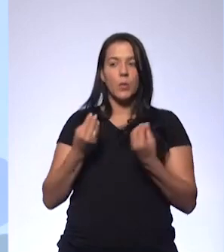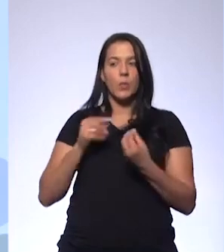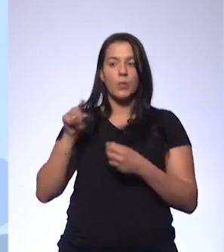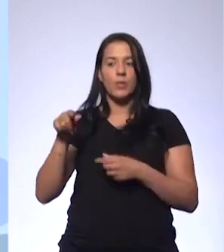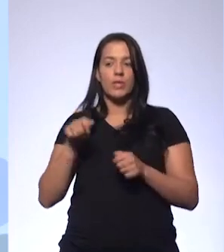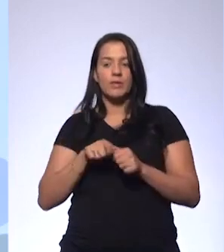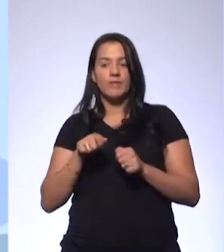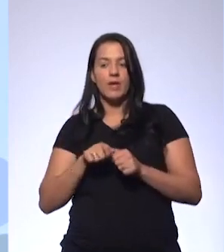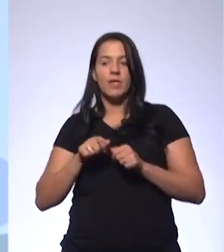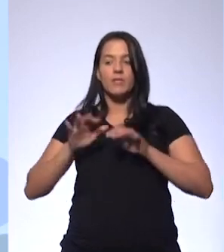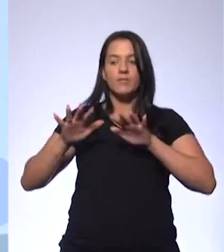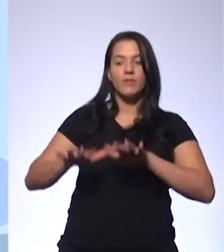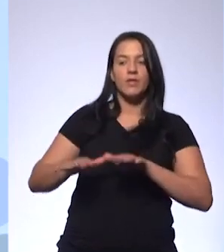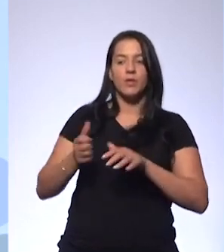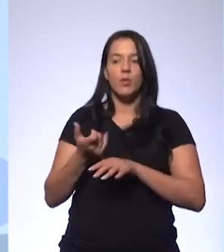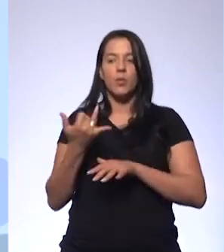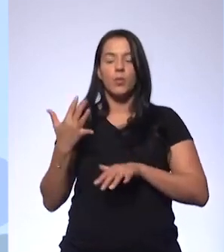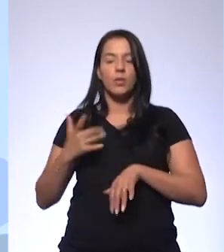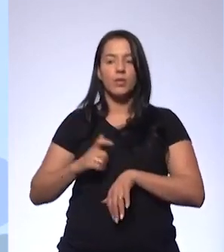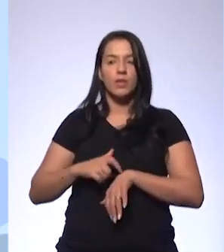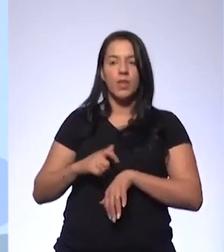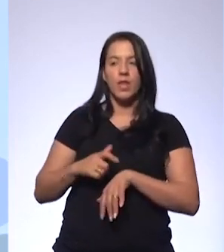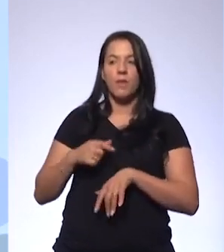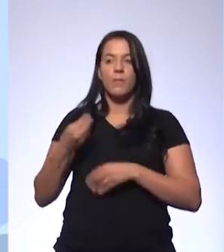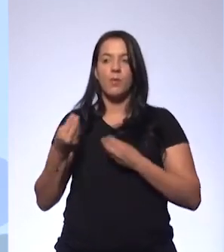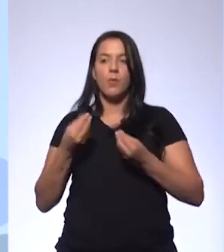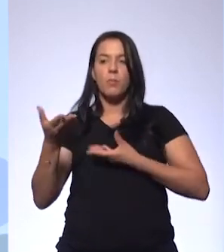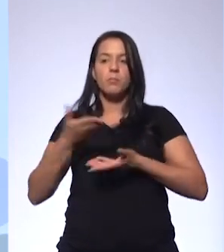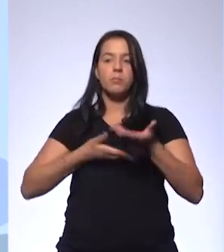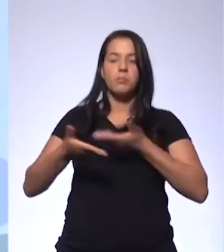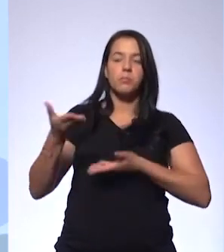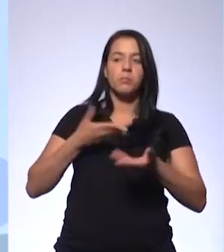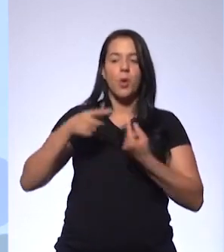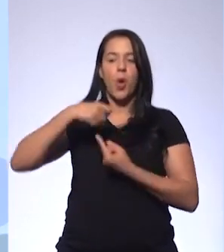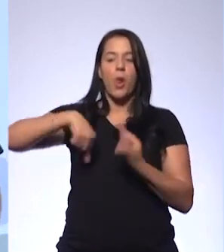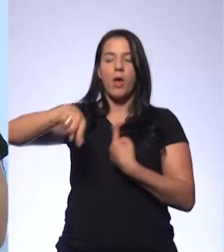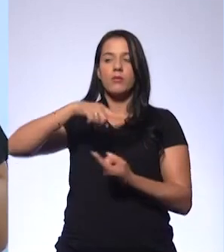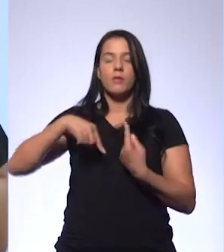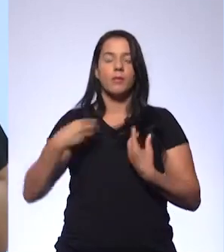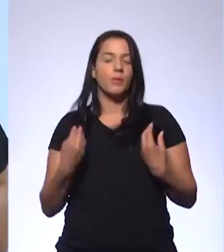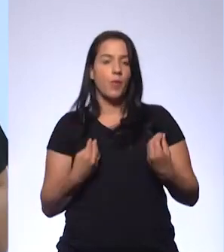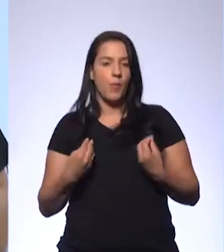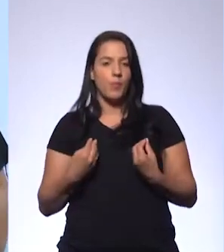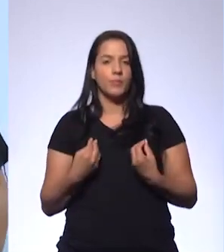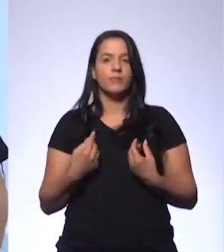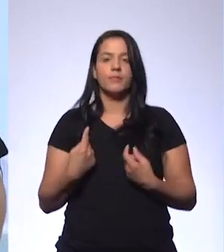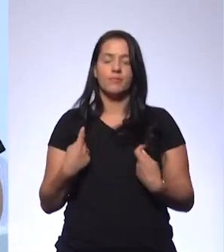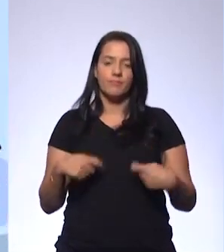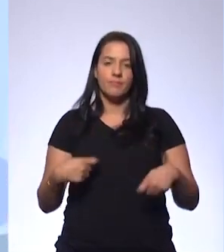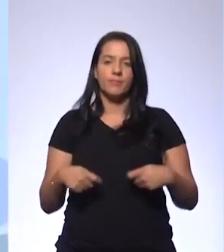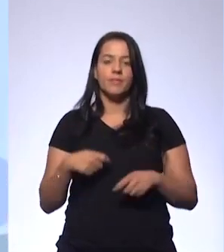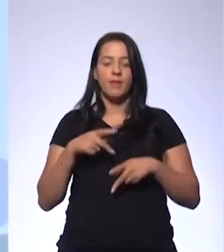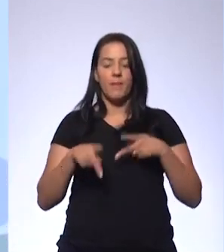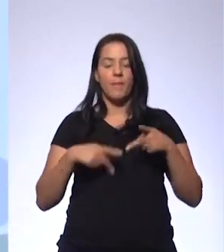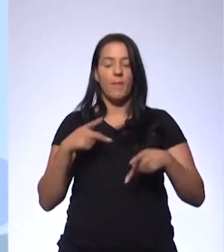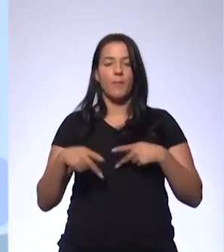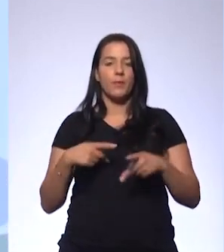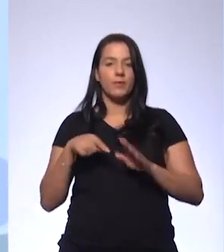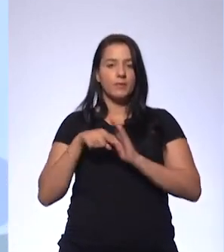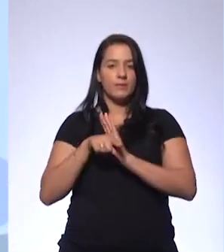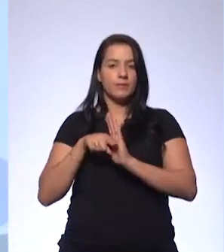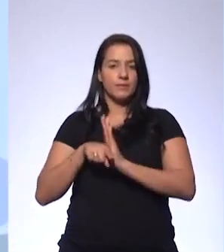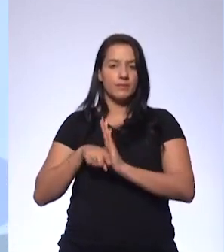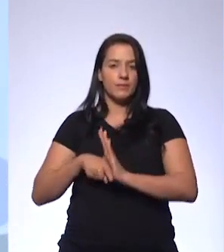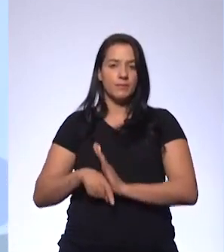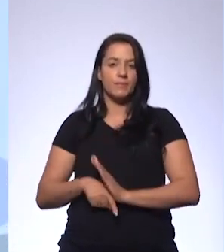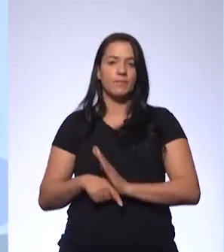vivos, né, dessas populações que estão ali interagindo entre si, né? Então, Quando a gente fala aí da comunidade biológica, a gente está